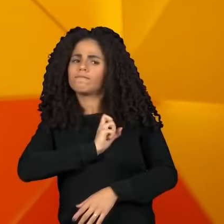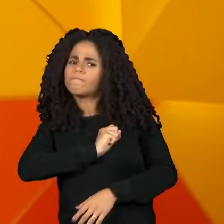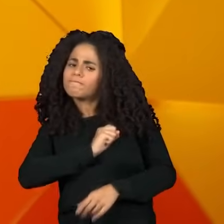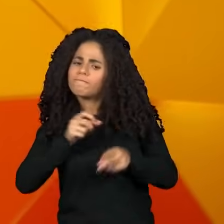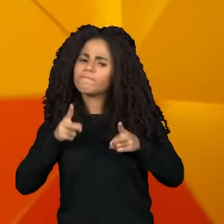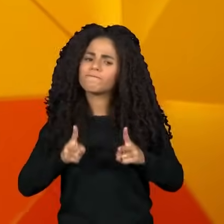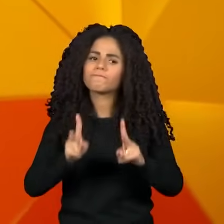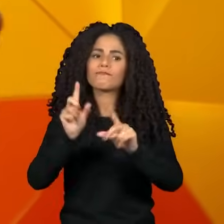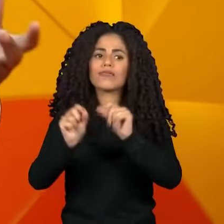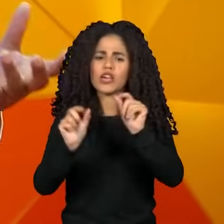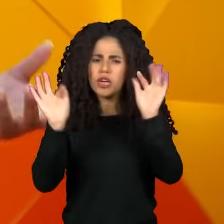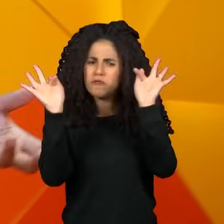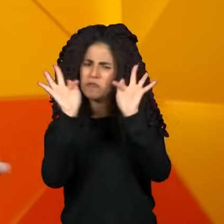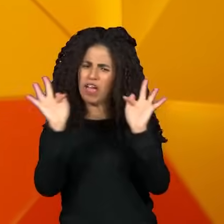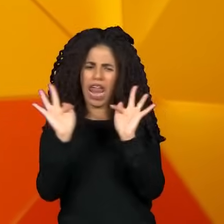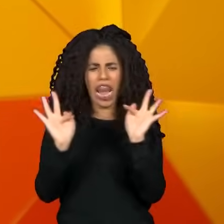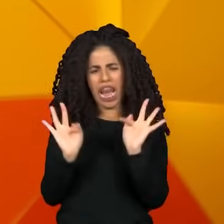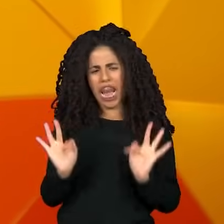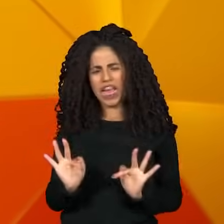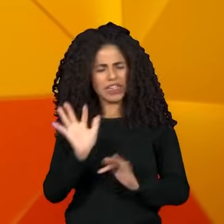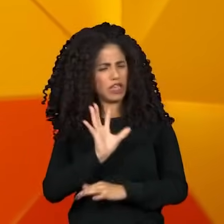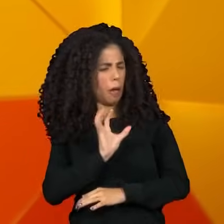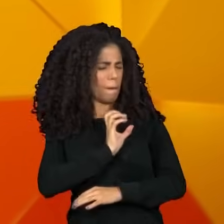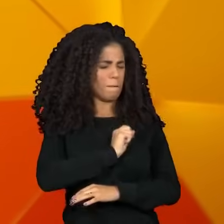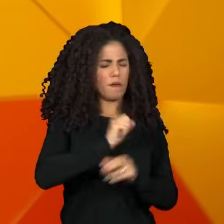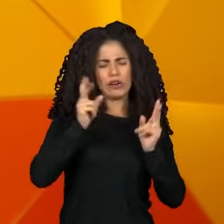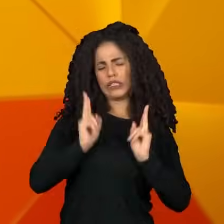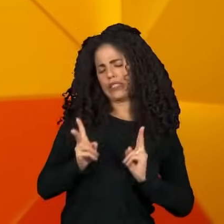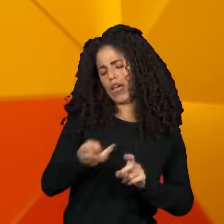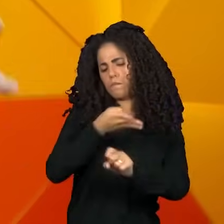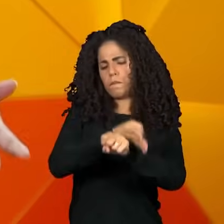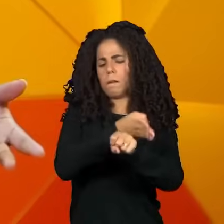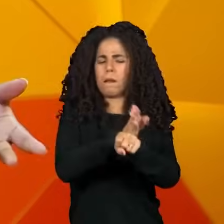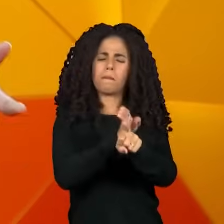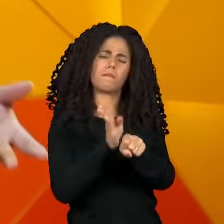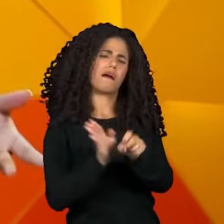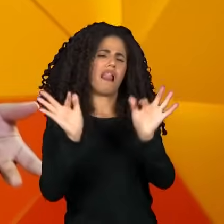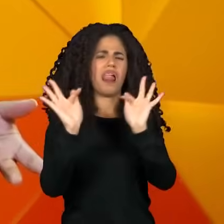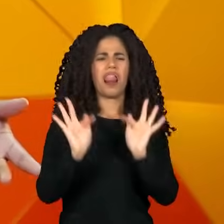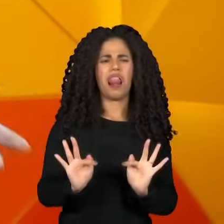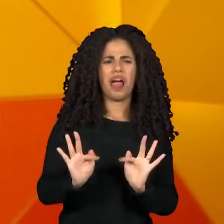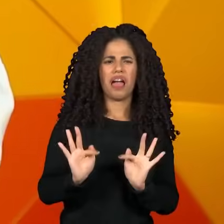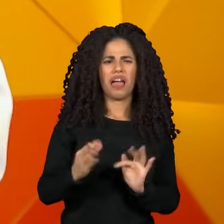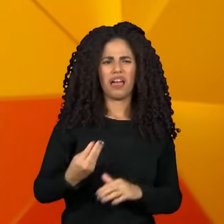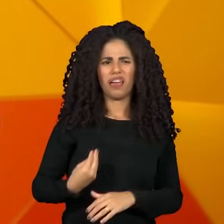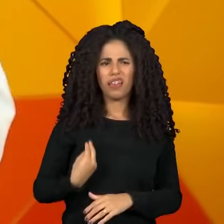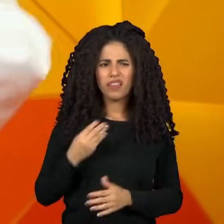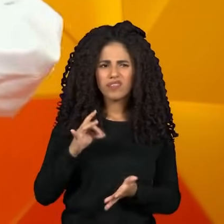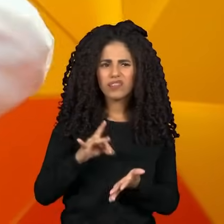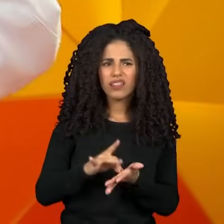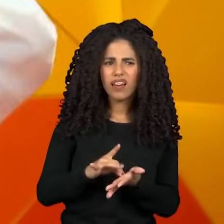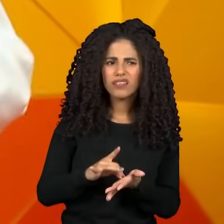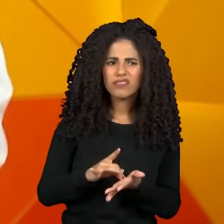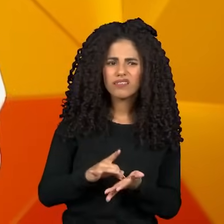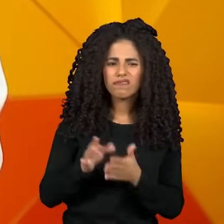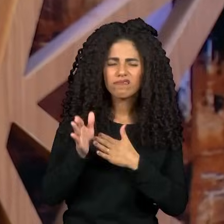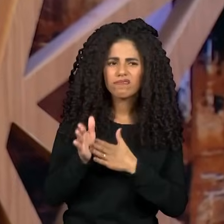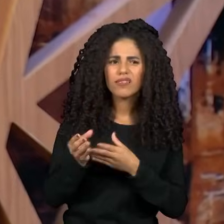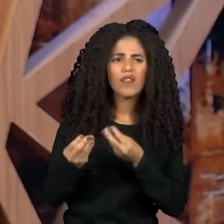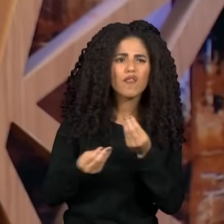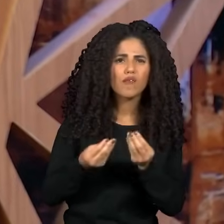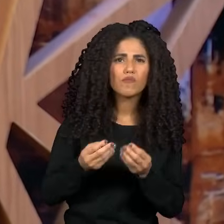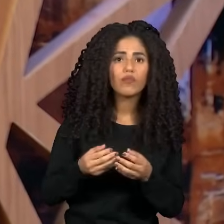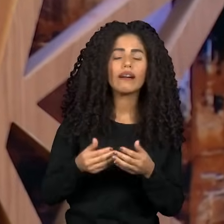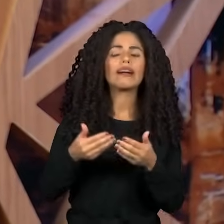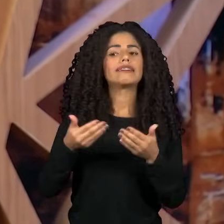vai trazer felicidade, que o amor é sempre feliz, essa relação é real? É dessa maneira que a gente deve segui-la? Eu acho que a